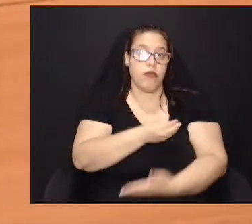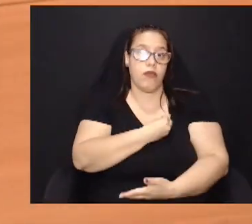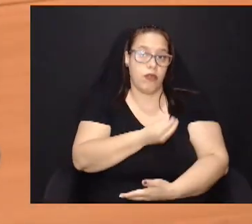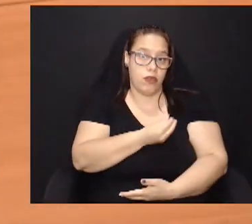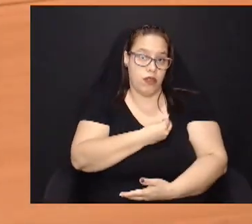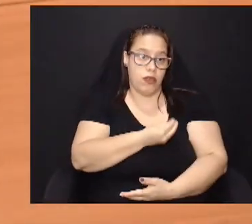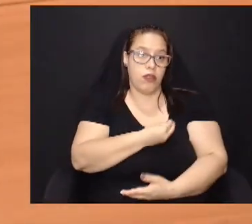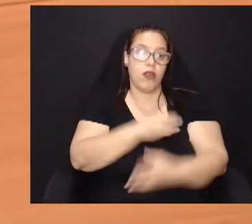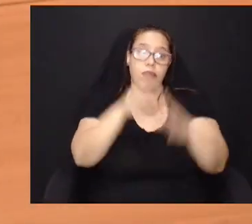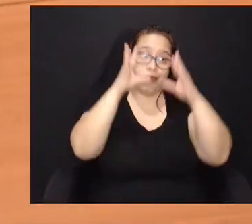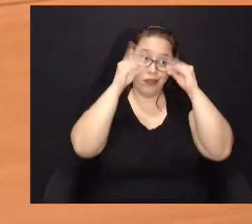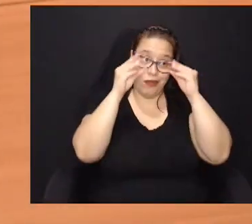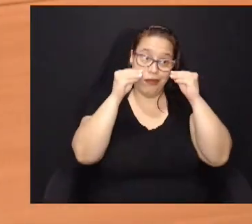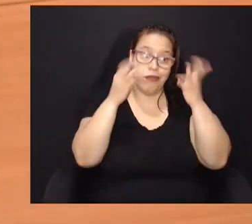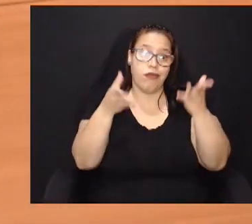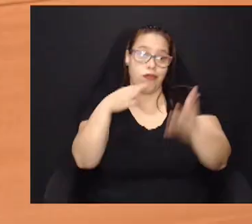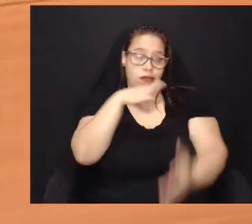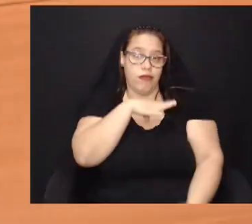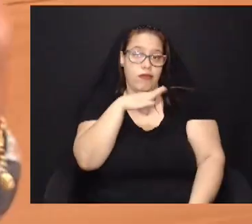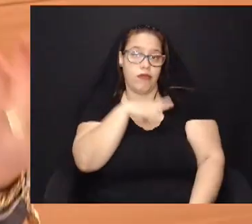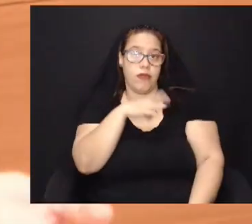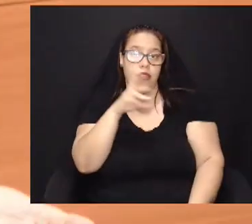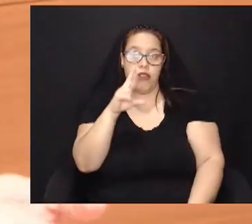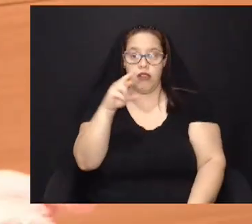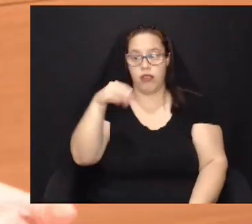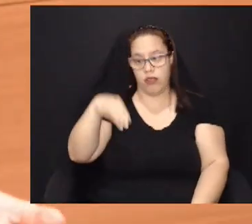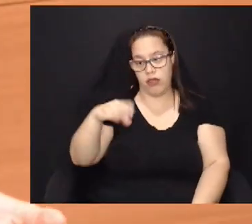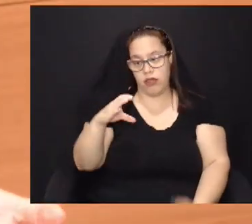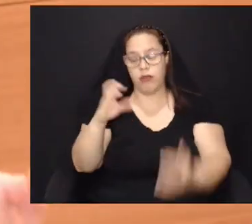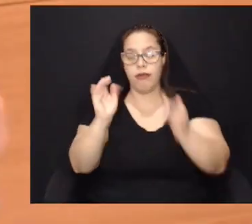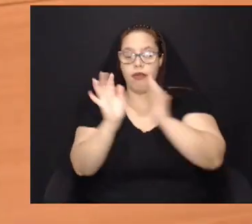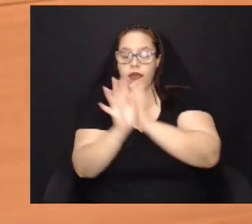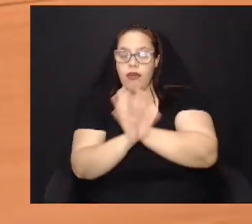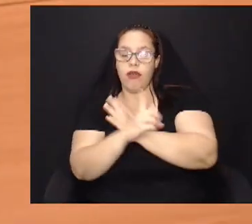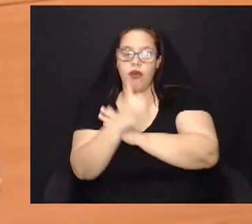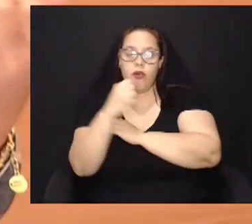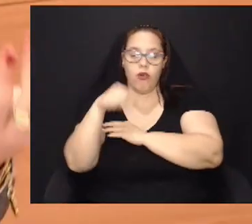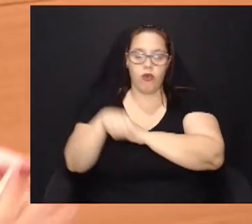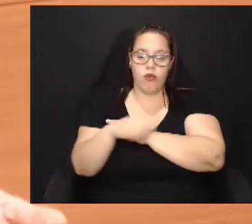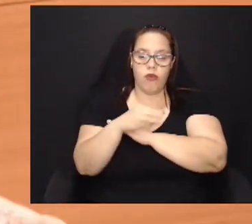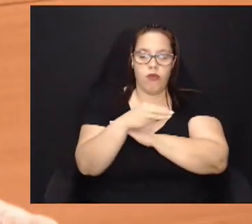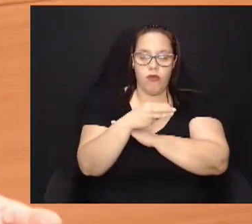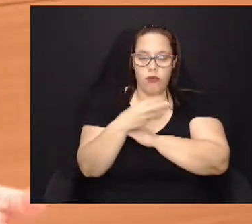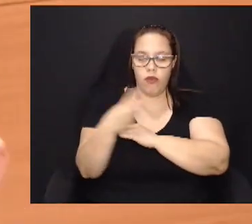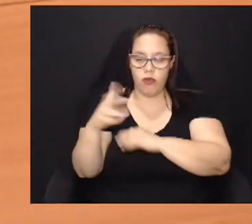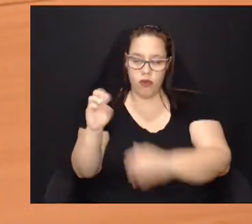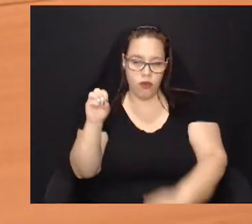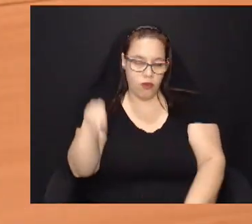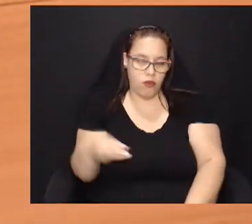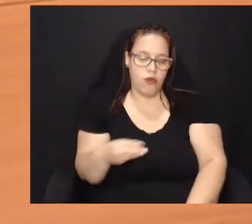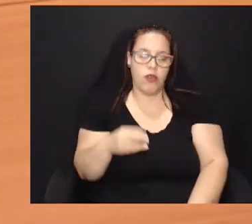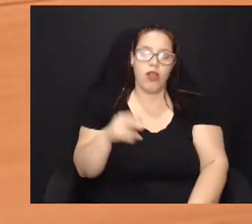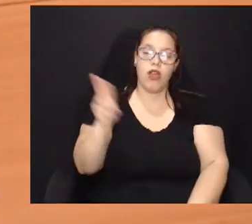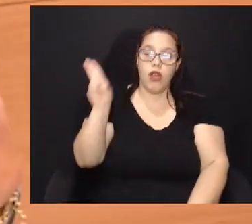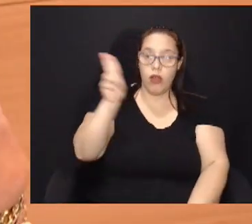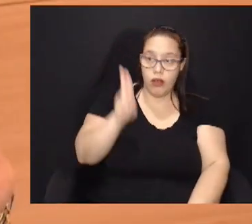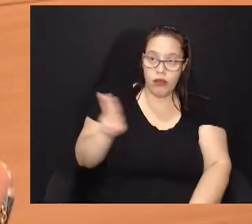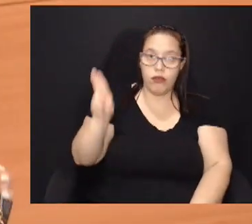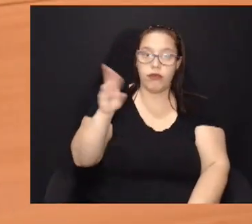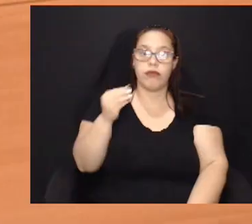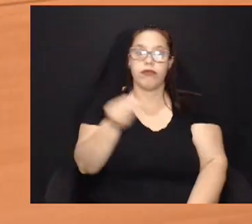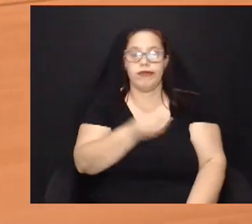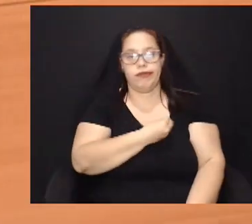noturna. A cidade é uma cidade metrópole, né? Temos 1.200.000 habitantes, é uma cidade universitária, então a vida